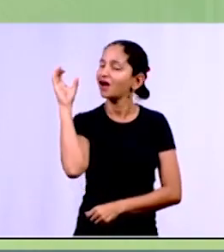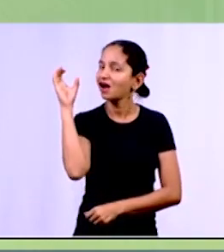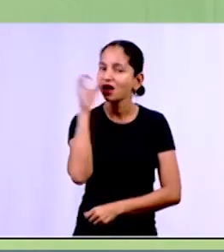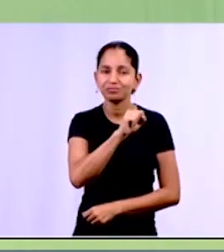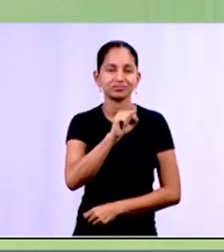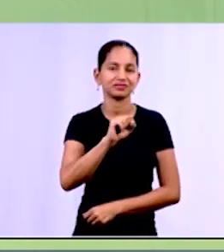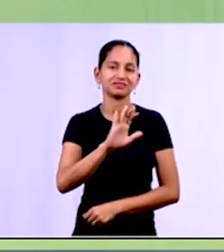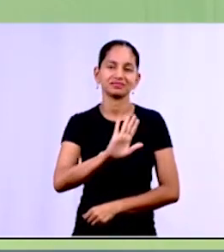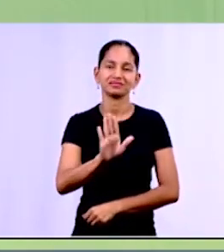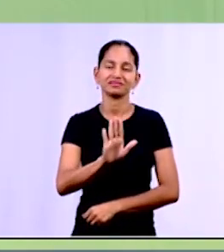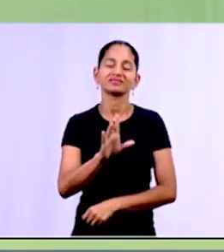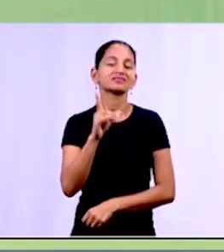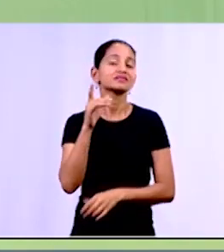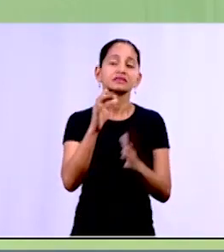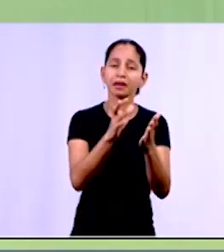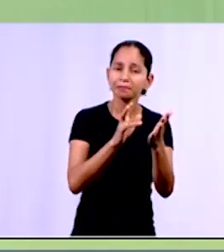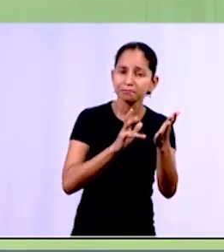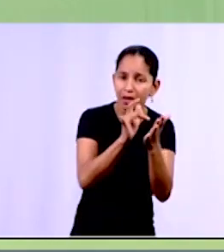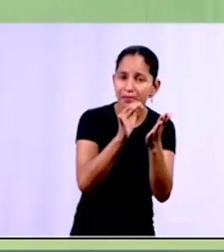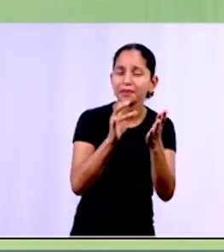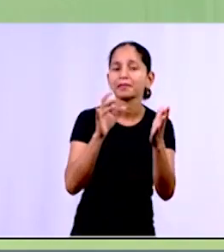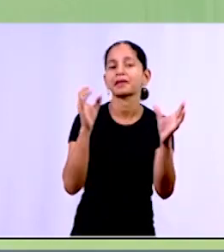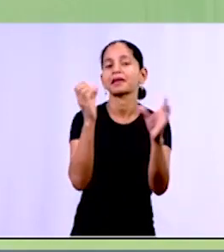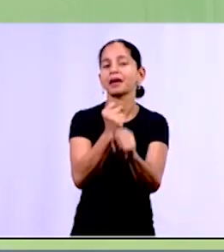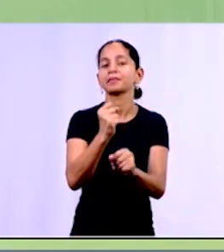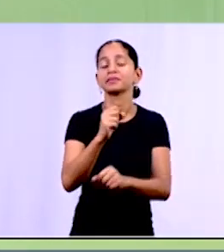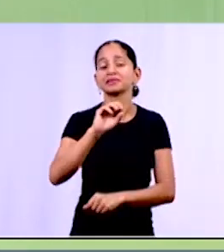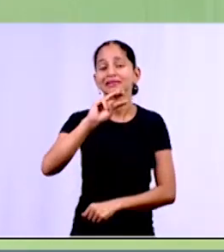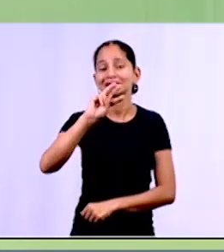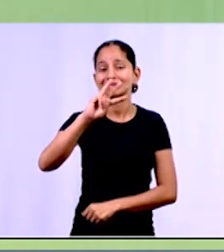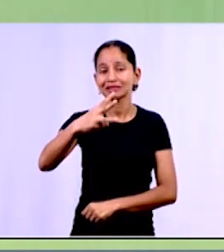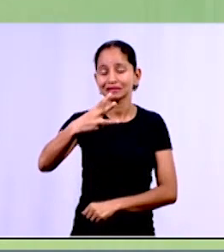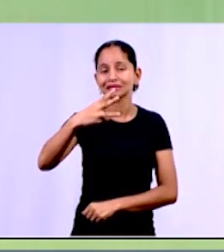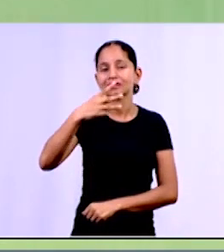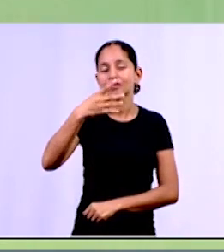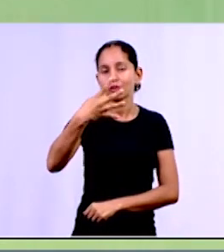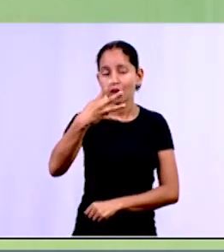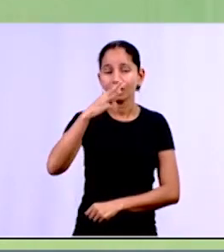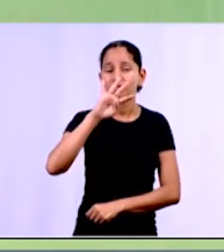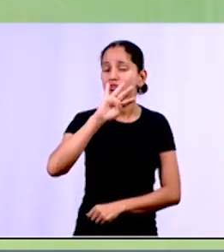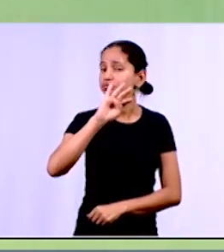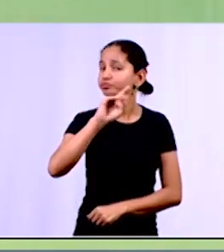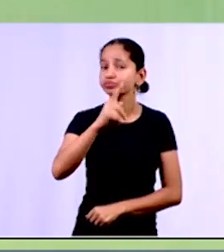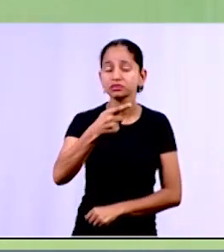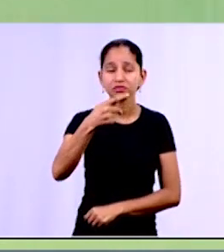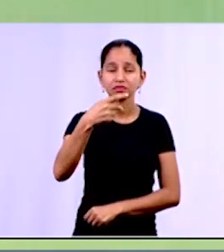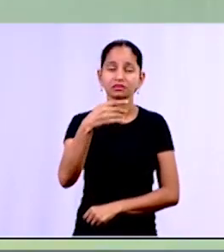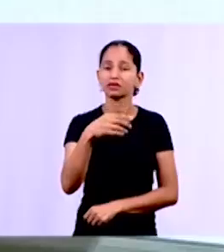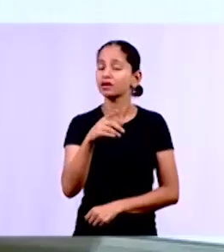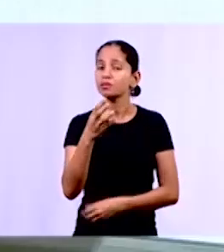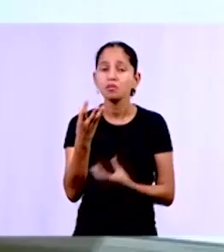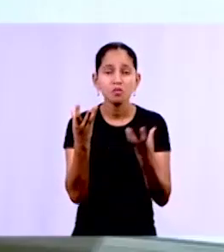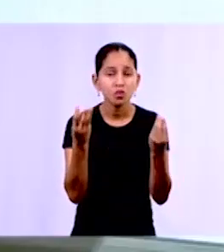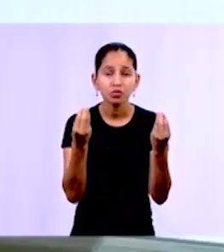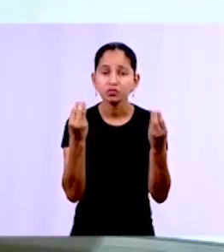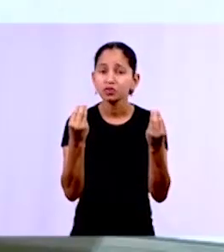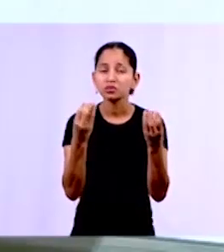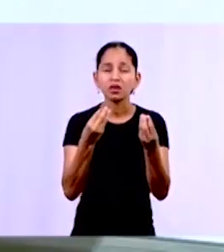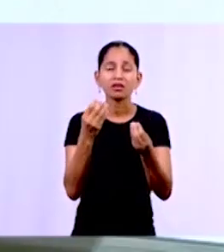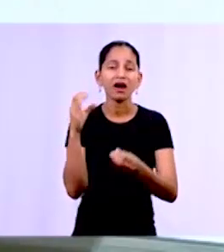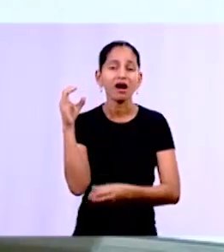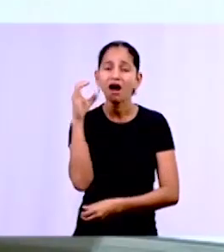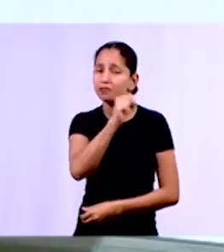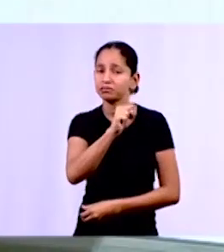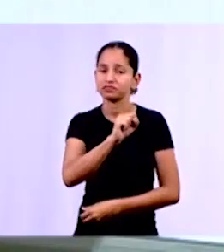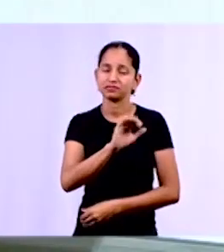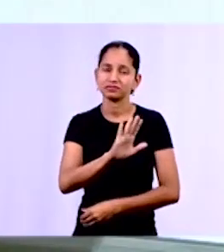Então, em apenas um segundo, ele faz 34 quatrilhões de cálculos. Um segundo. Imagina a